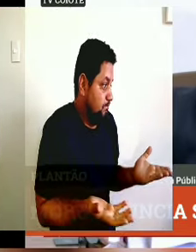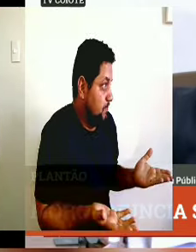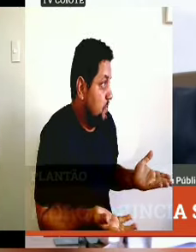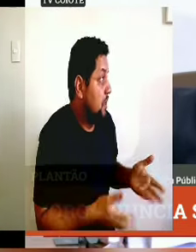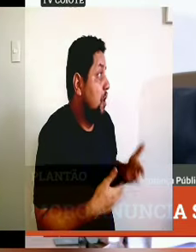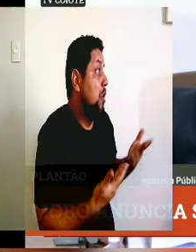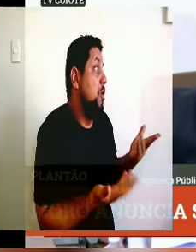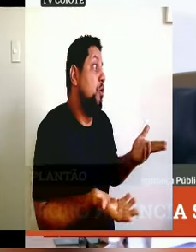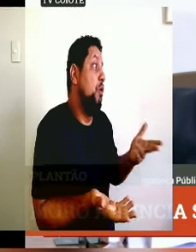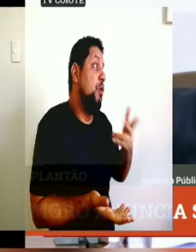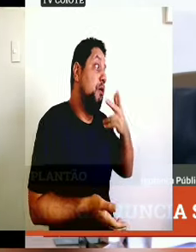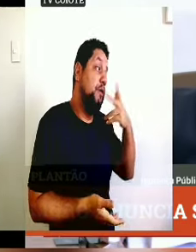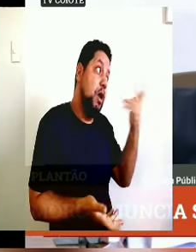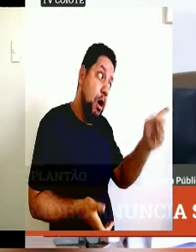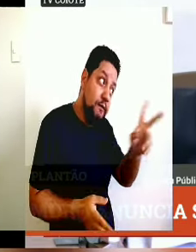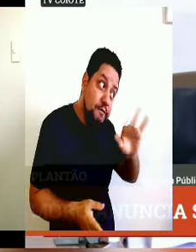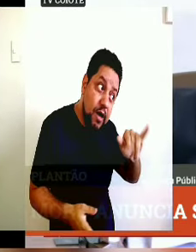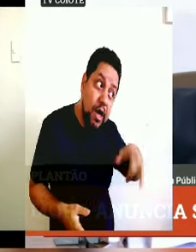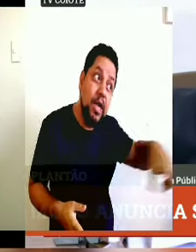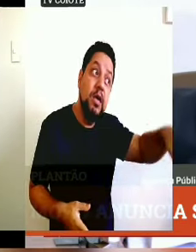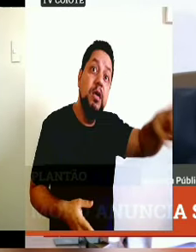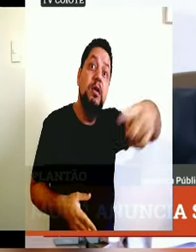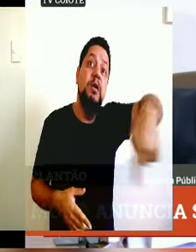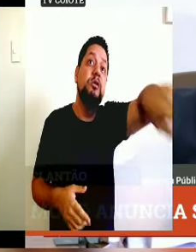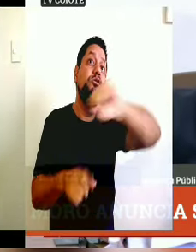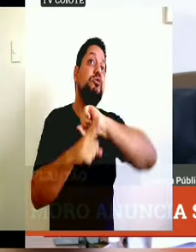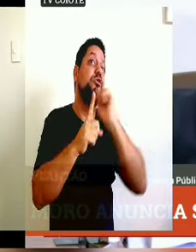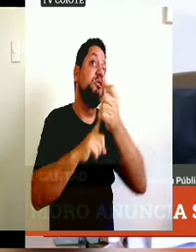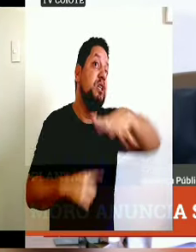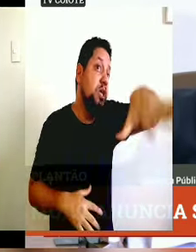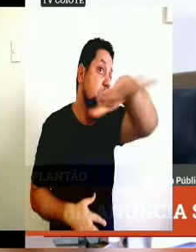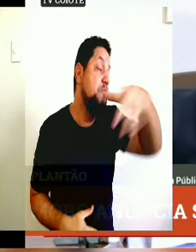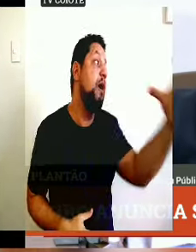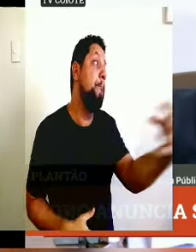né? Falei que isso teria um impacto para todos, que seria negativo,